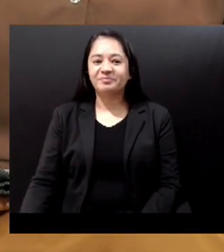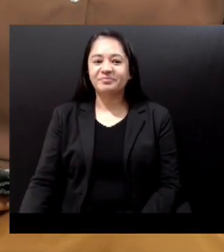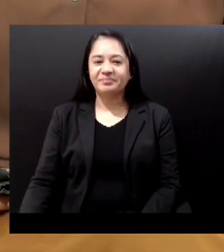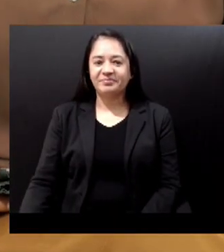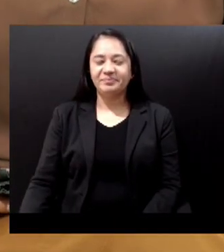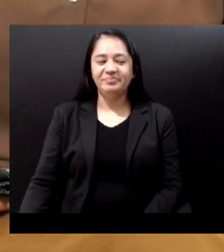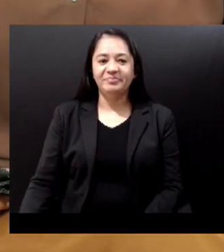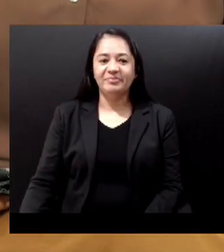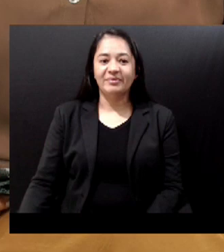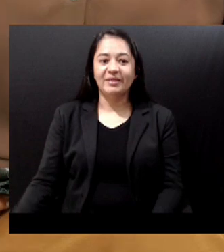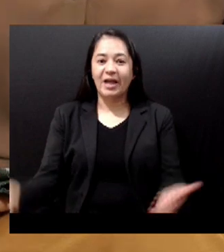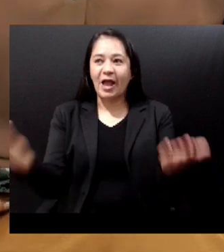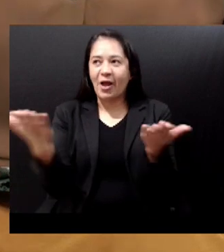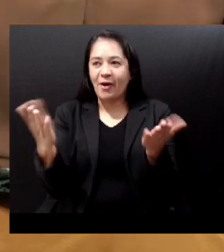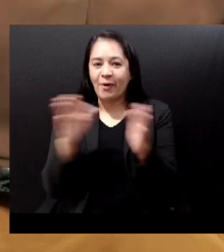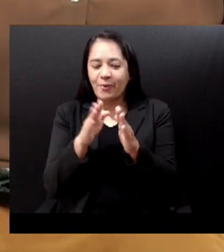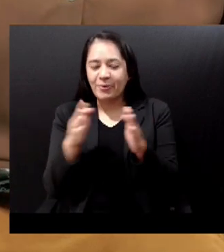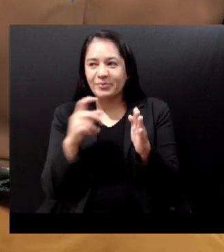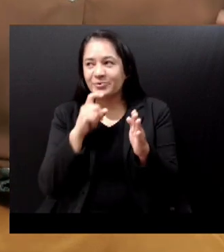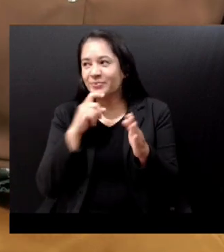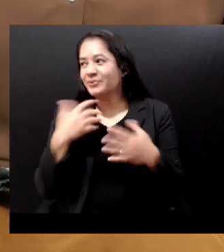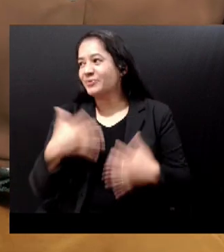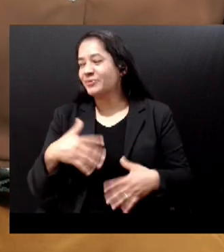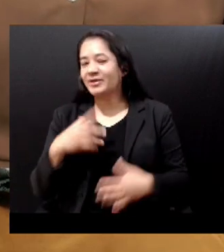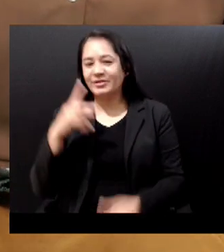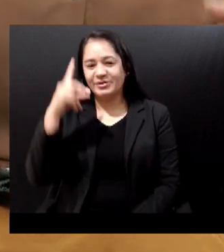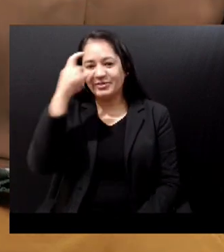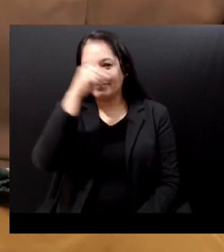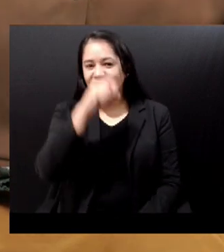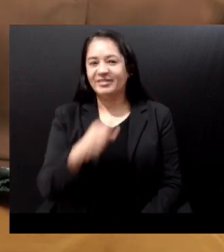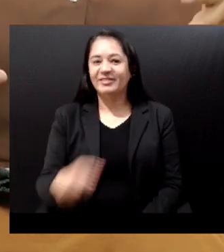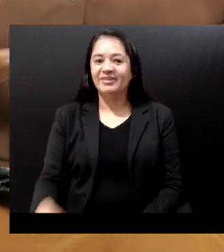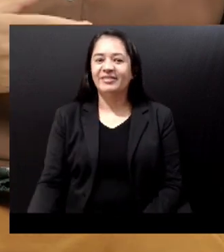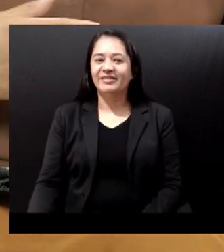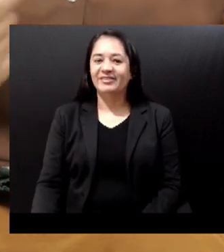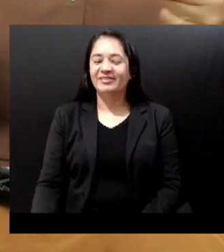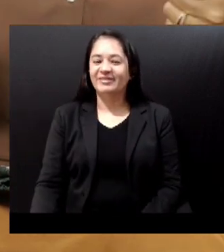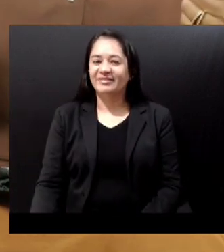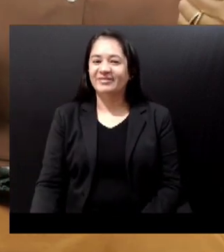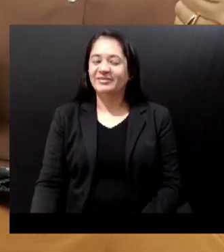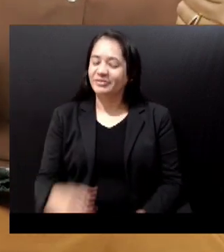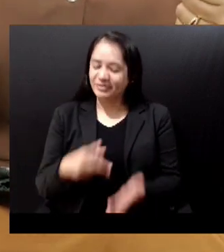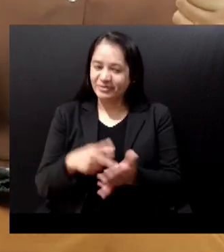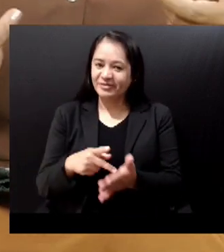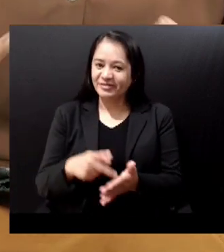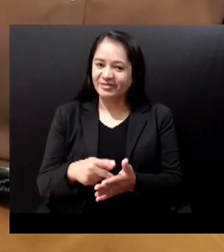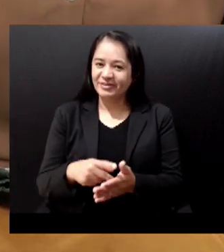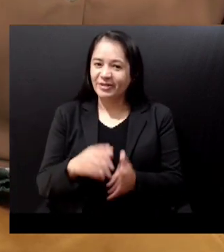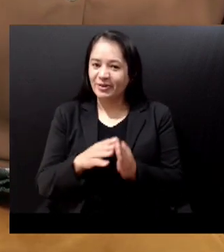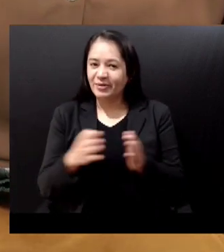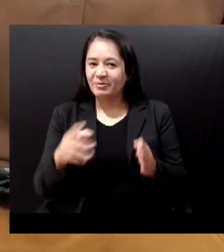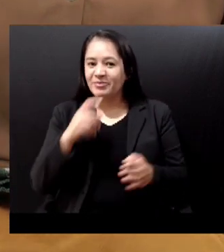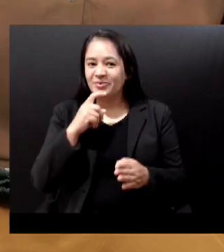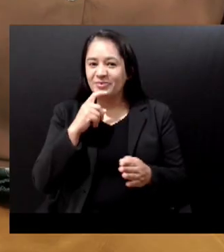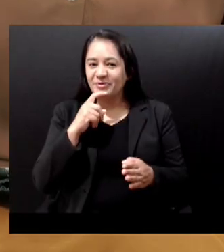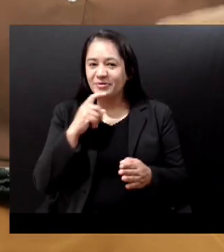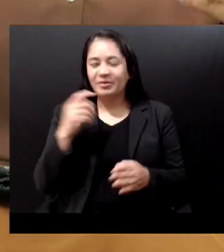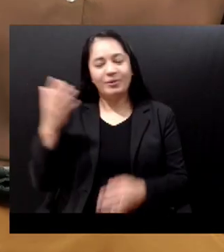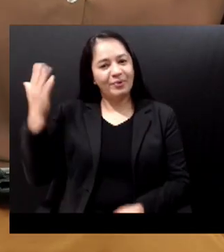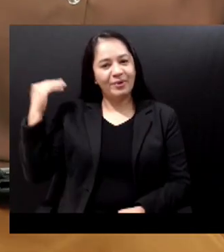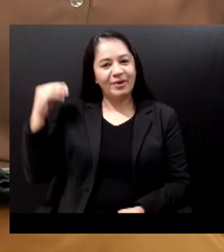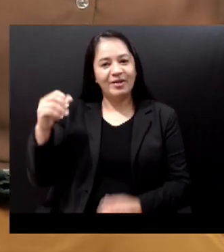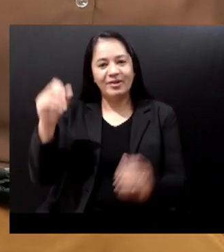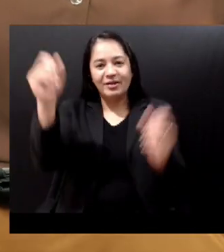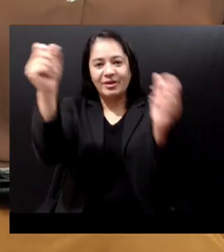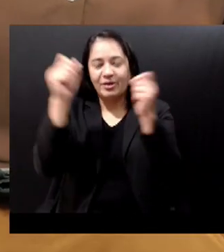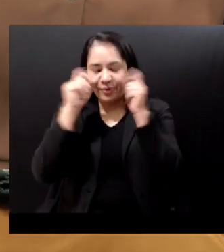friozinho aí, é Nossa, complicado. na boa, gente, no frio que fez aí os últimos dias, se acordar com força